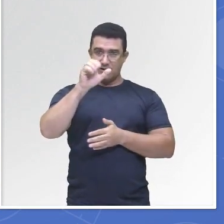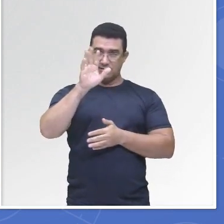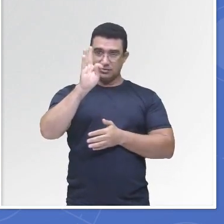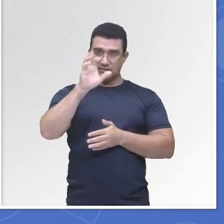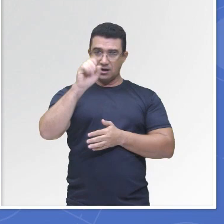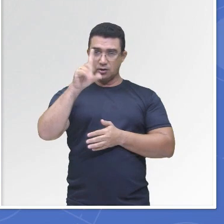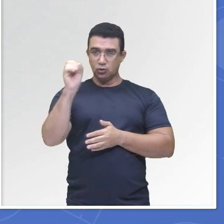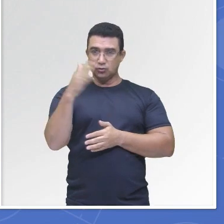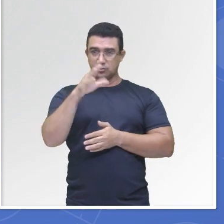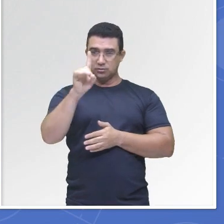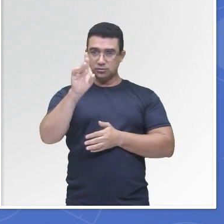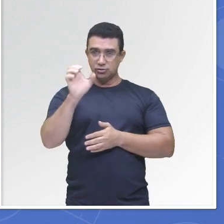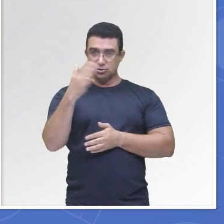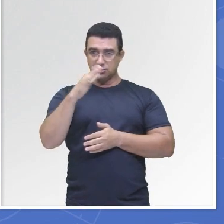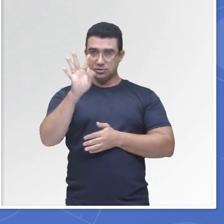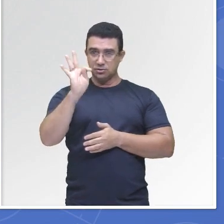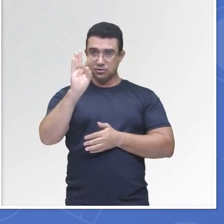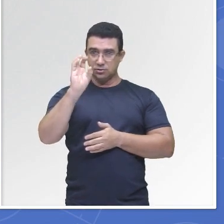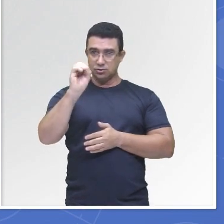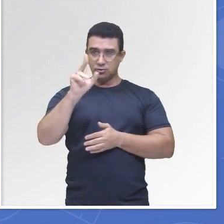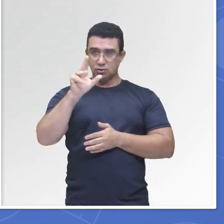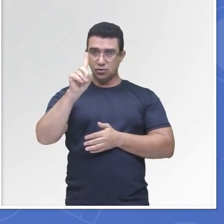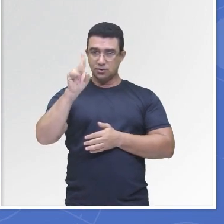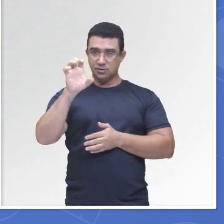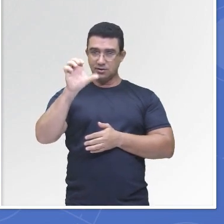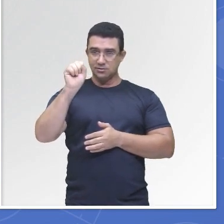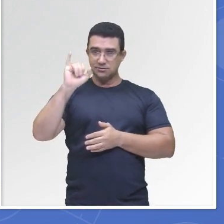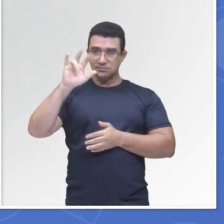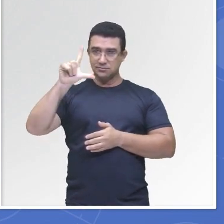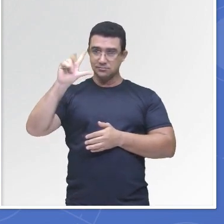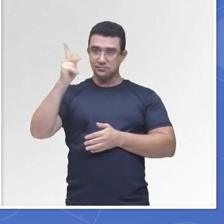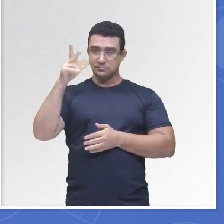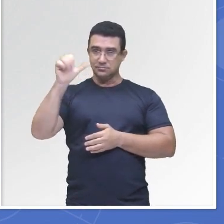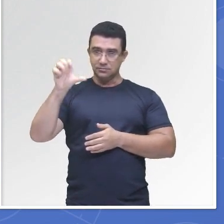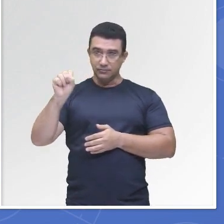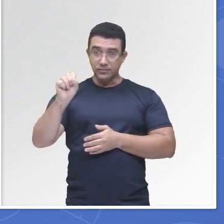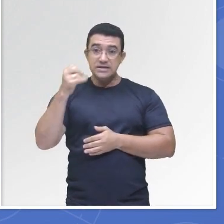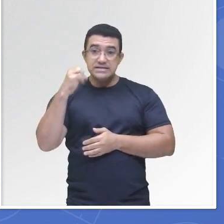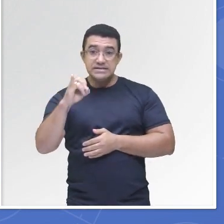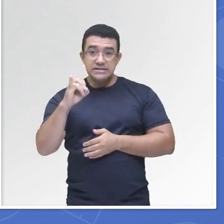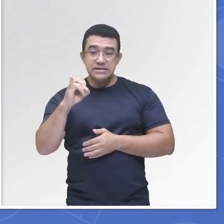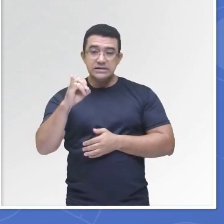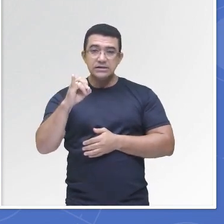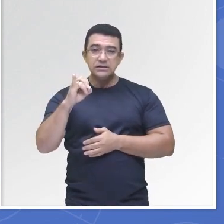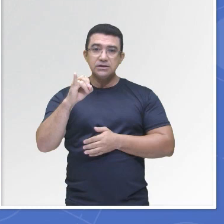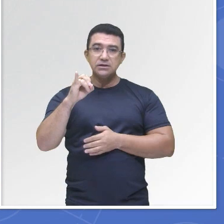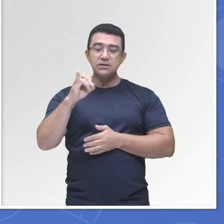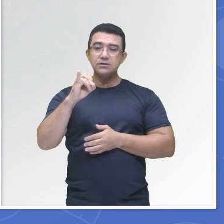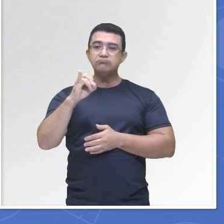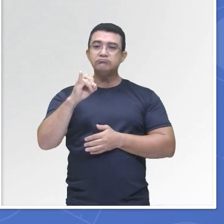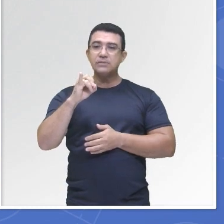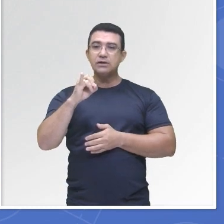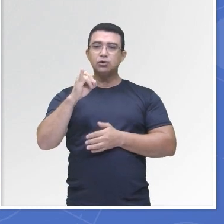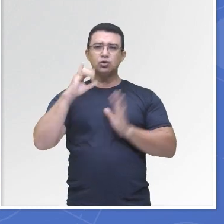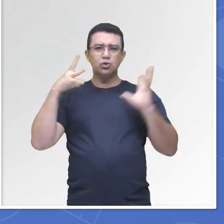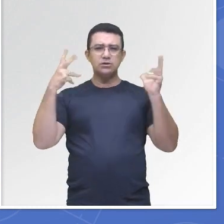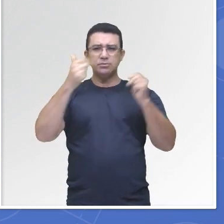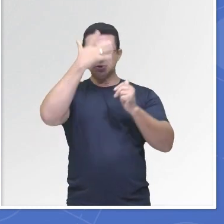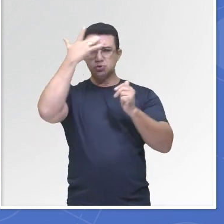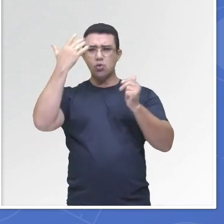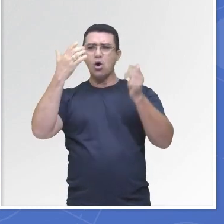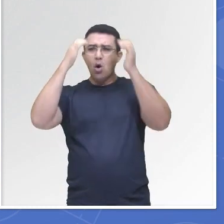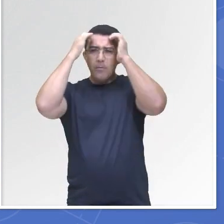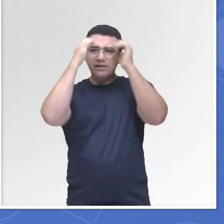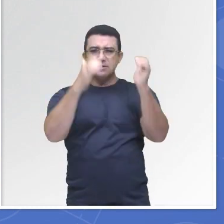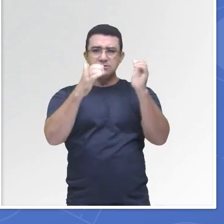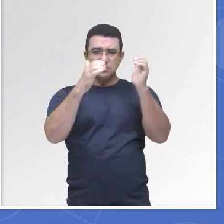Tratado de Tordesilhas, que daqui a pouco eu vou trazer uma imagem para vocês, tivesse sido levado à risca, o Brasil não